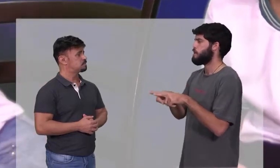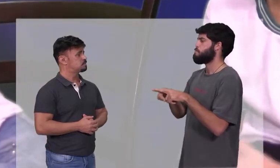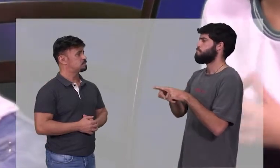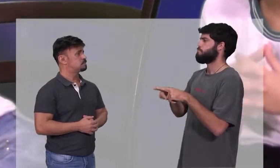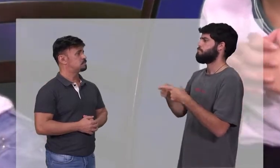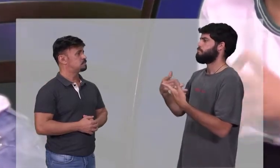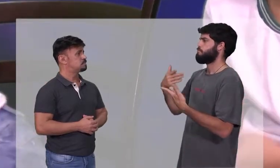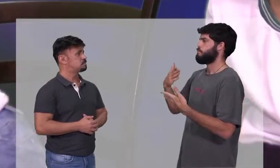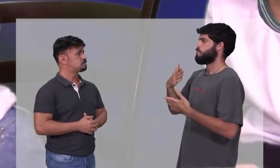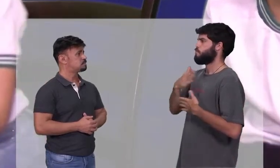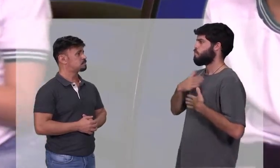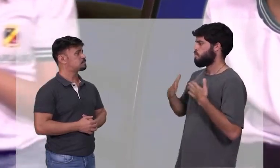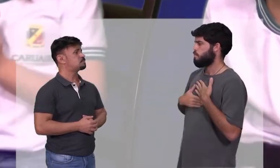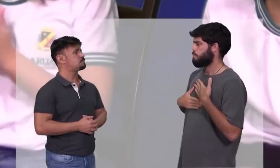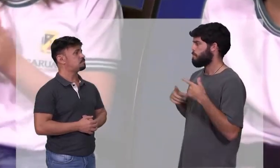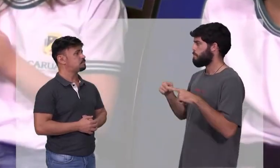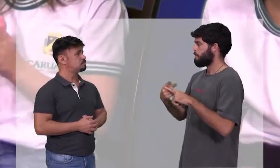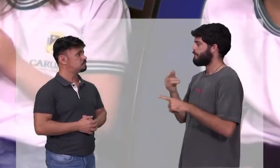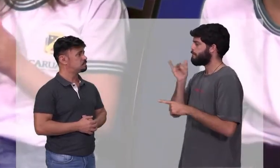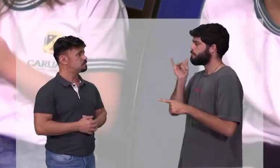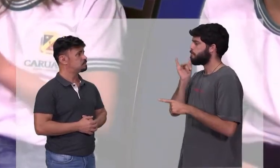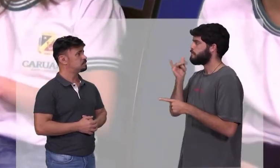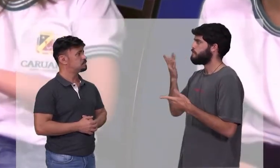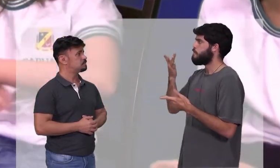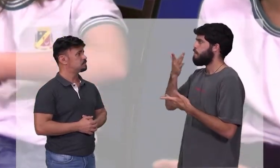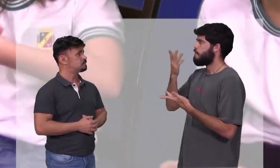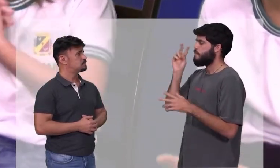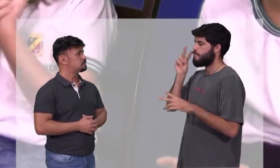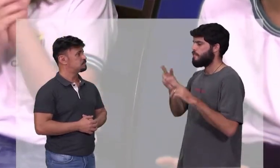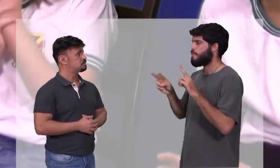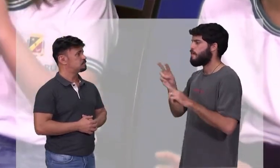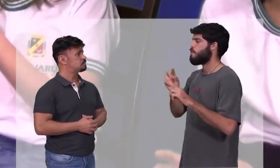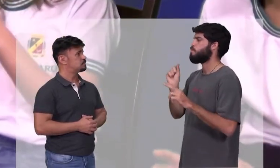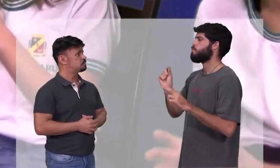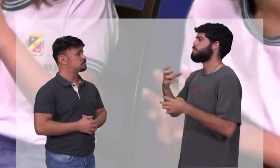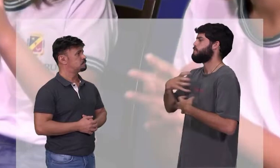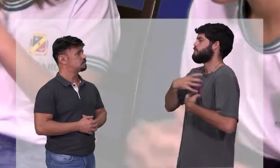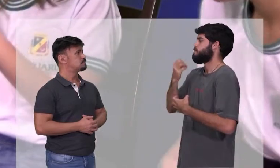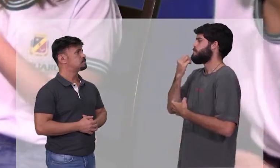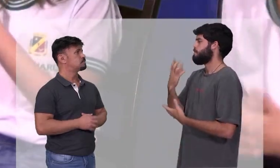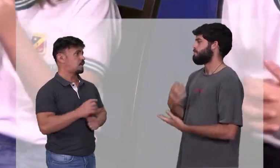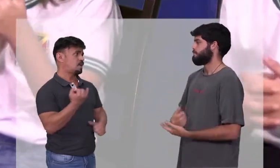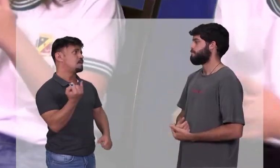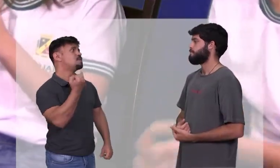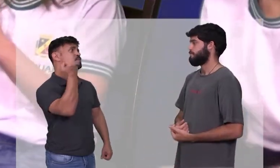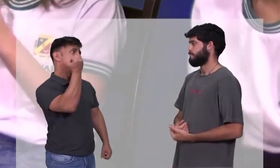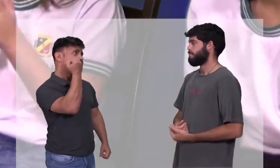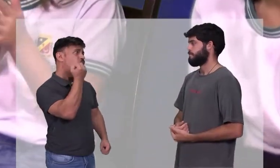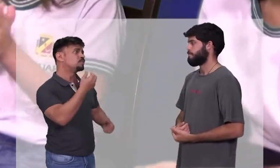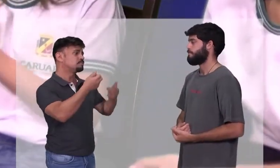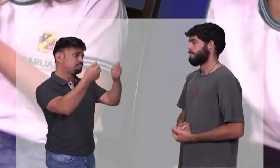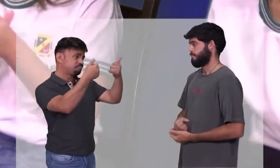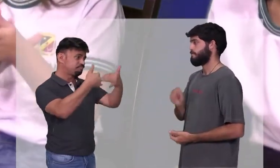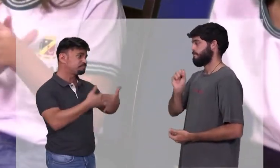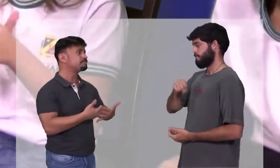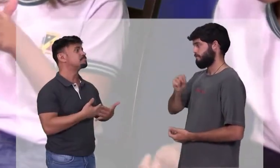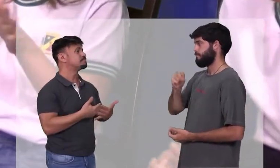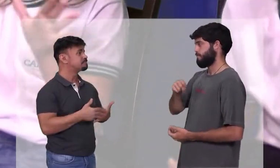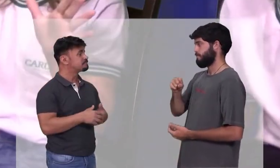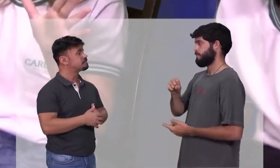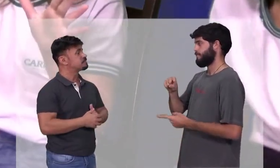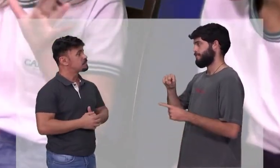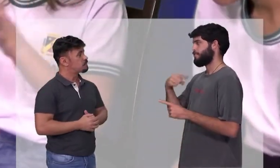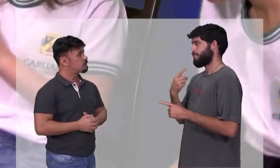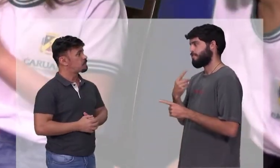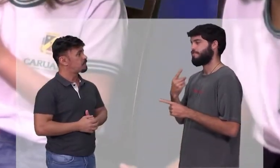é você ver o que te deixa confortável. Mas não quer dizer que não é para cuidar da higiene. É importante enfatizar isso, né? É, a gente